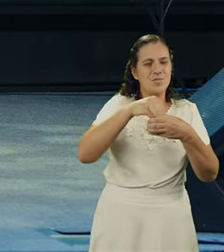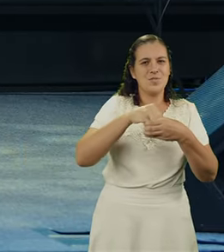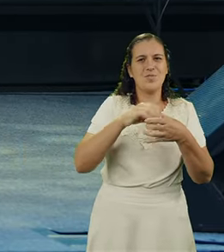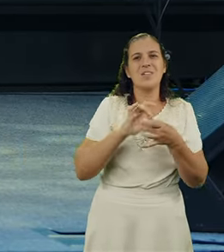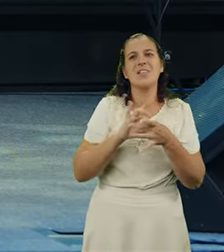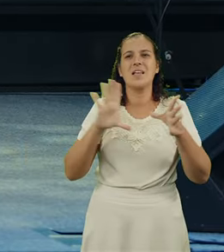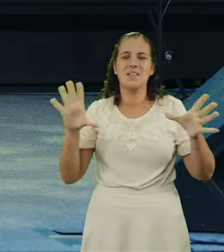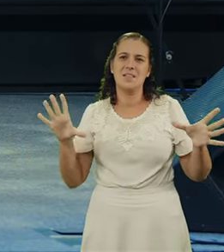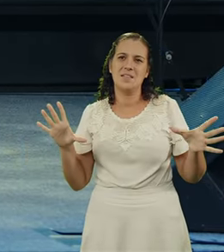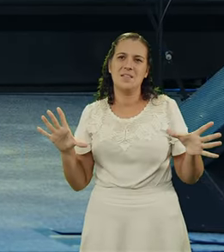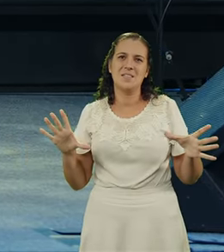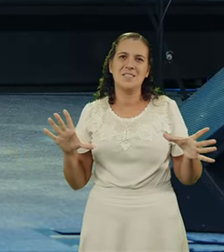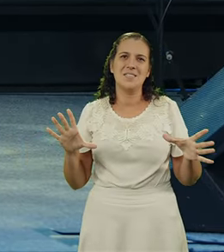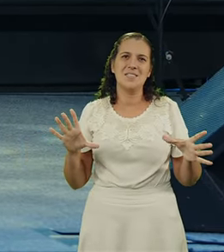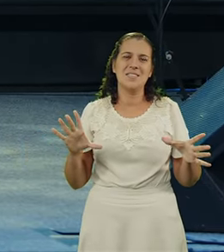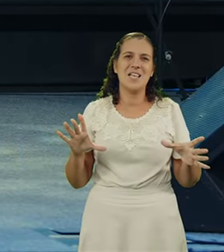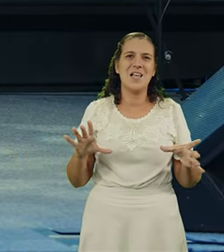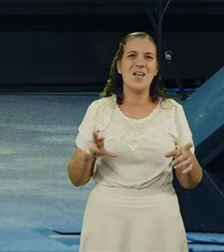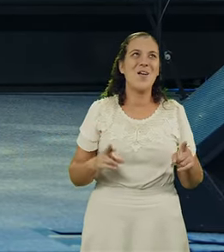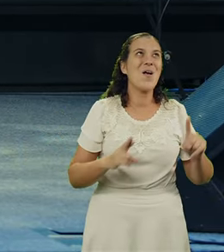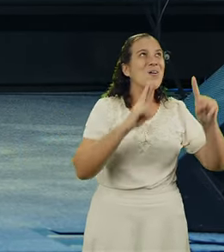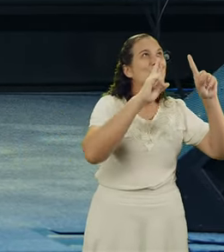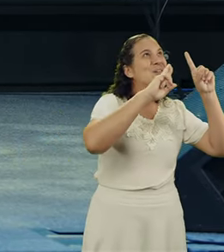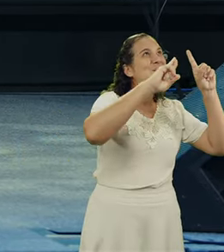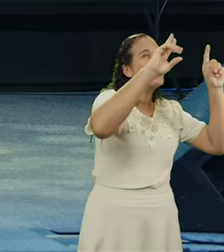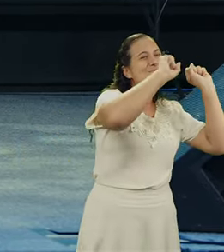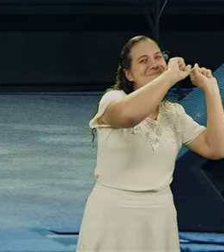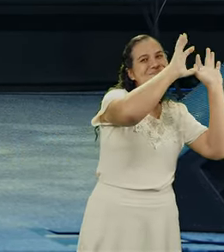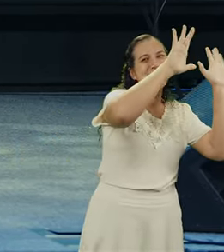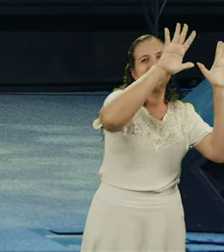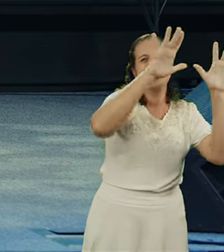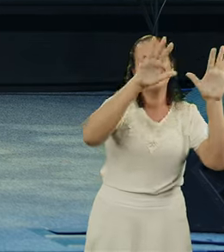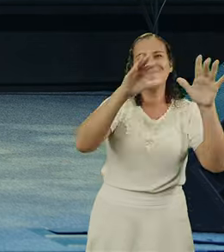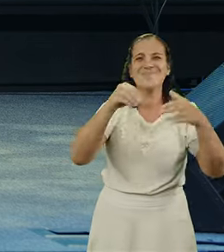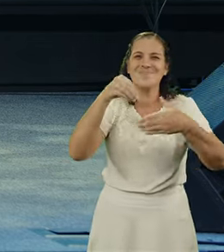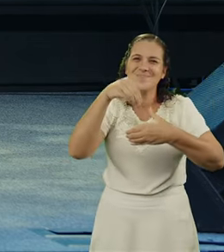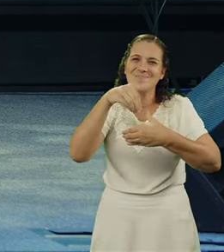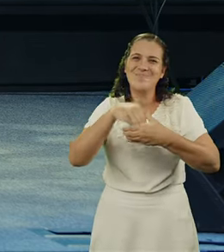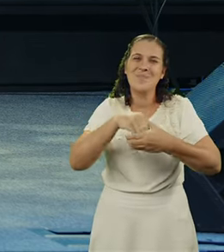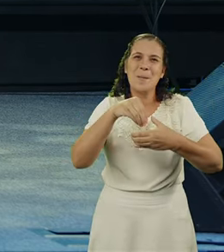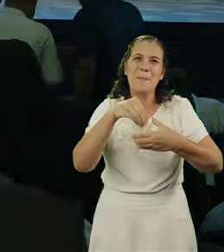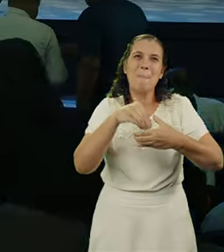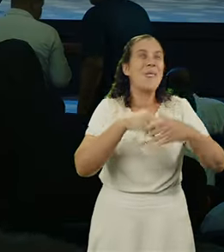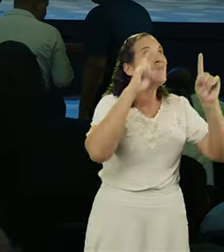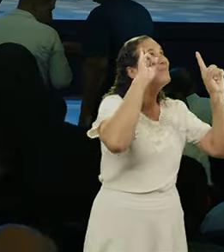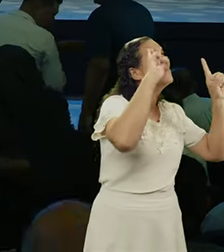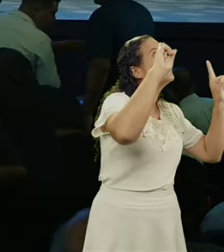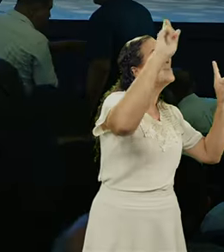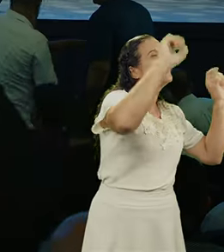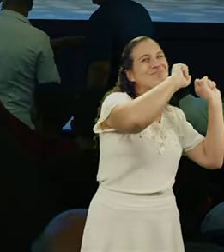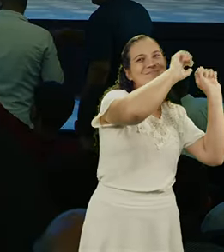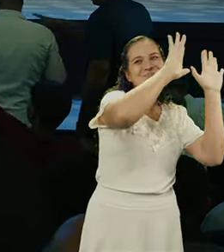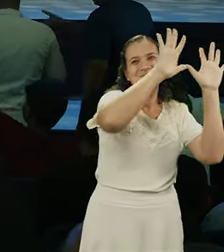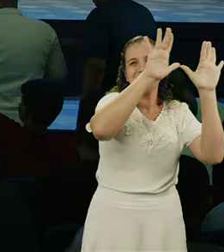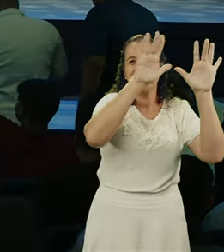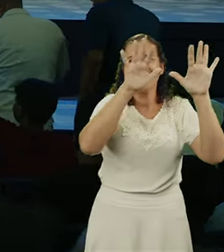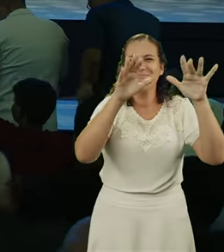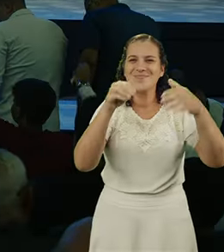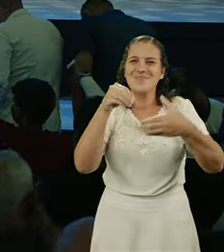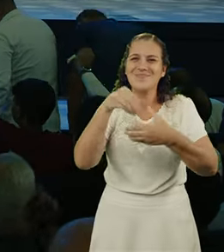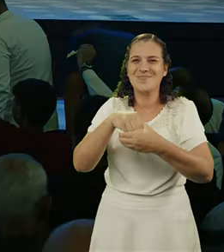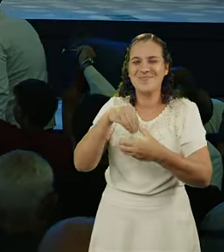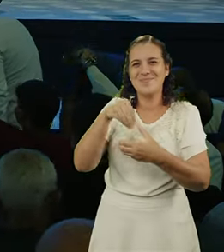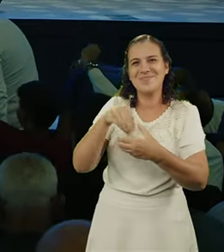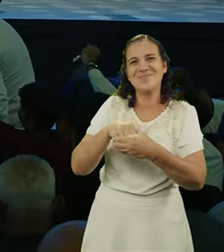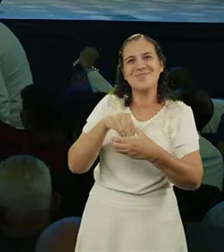salva. Ó Senhor, abençoa as ofertas. Ó Senhor,